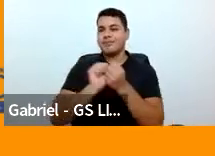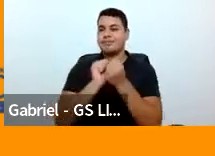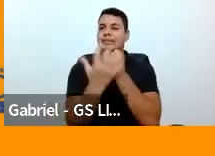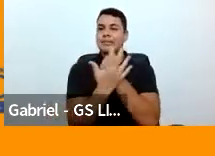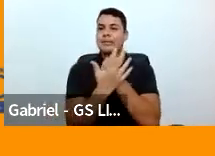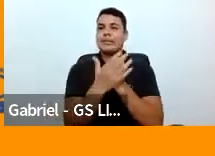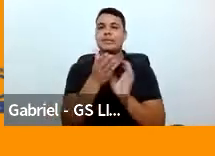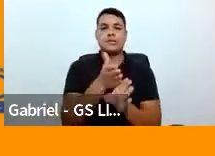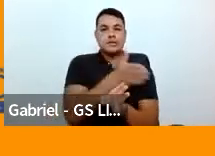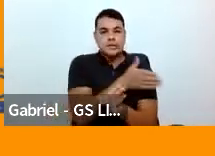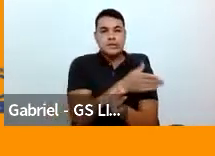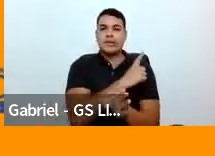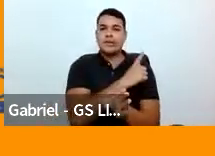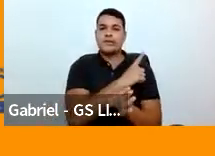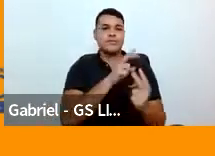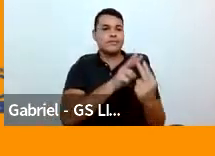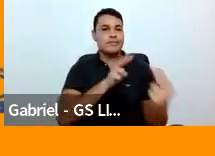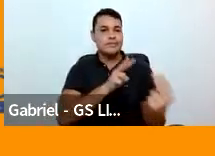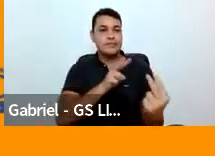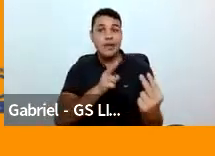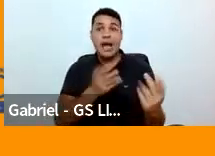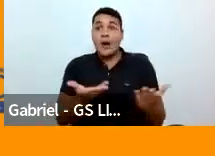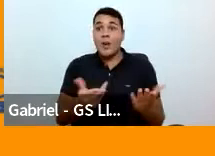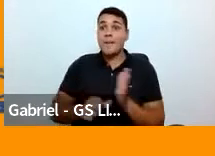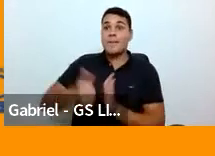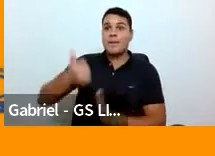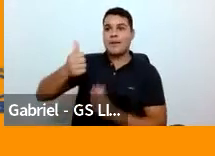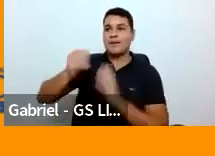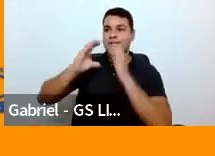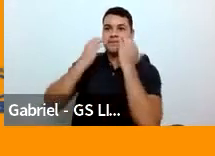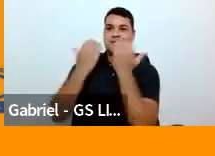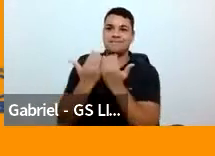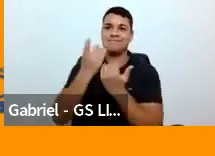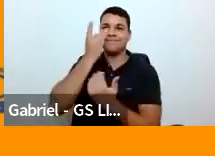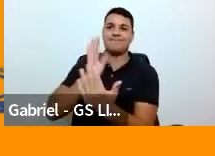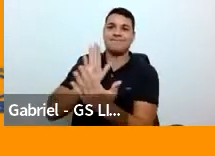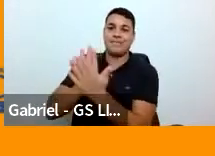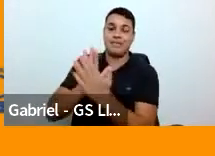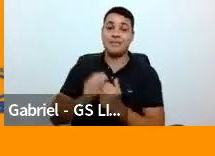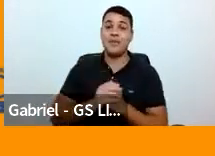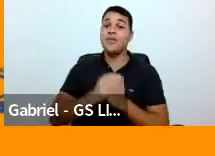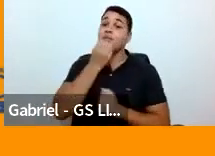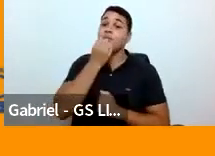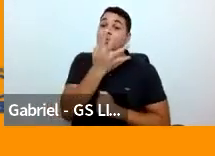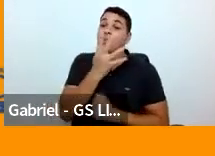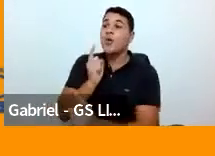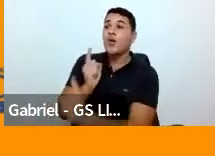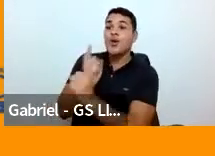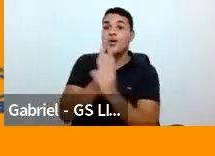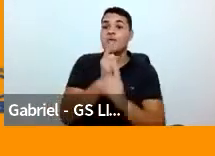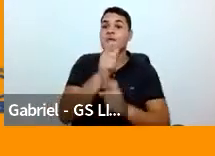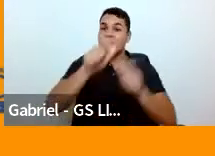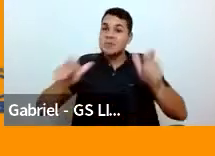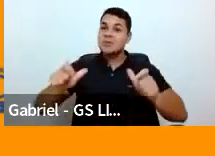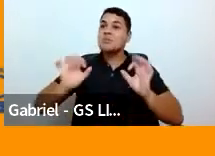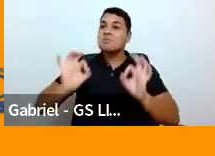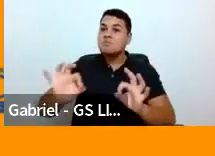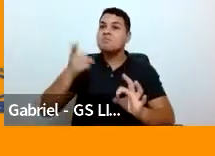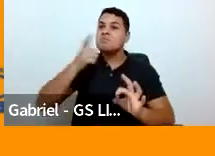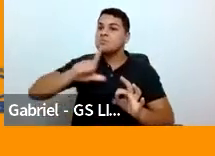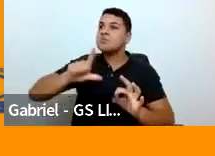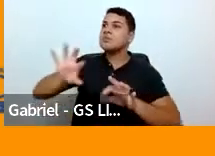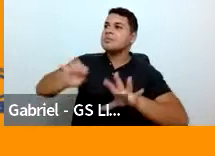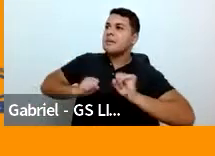foi também um momento de celebração para haver uma mobilização, né, assim, da instituição na busca de enfrentamento às desigualdades e